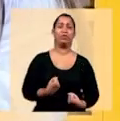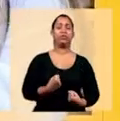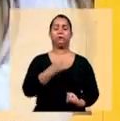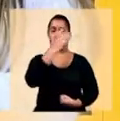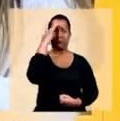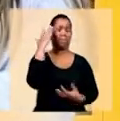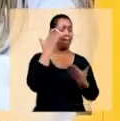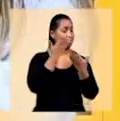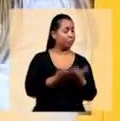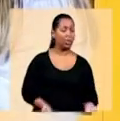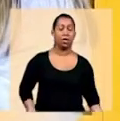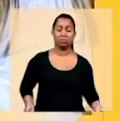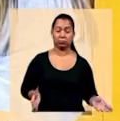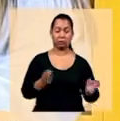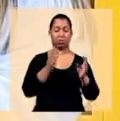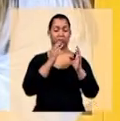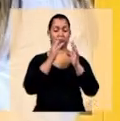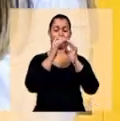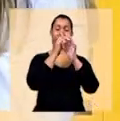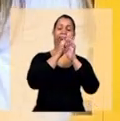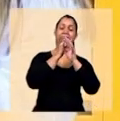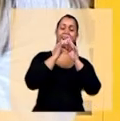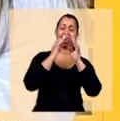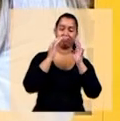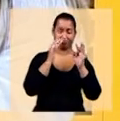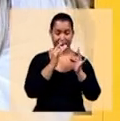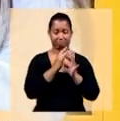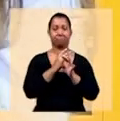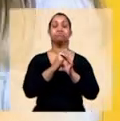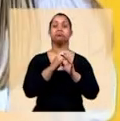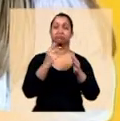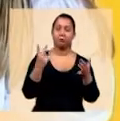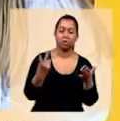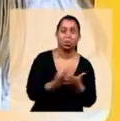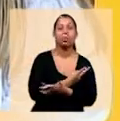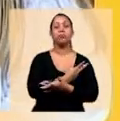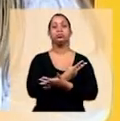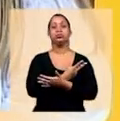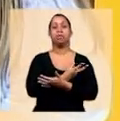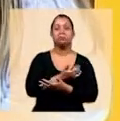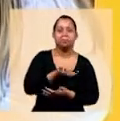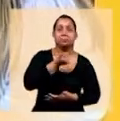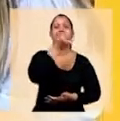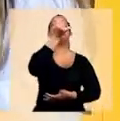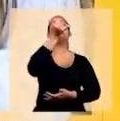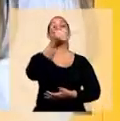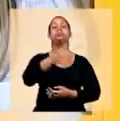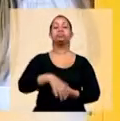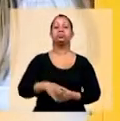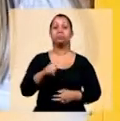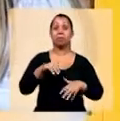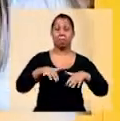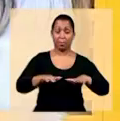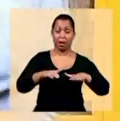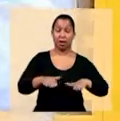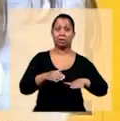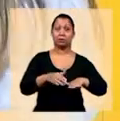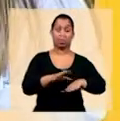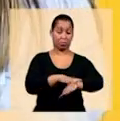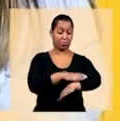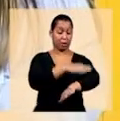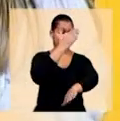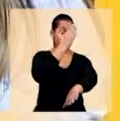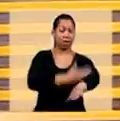que a pessoa perde a atenção concentrada dela, a concentração, e ela pode se acidentar no trabalho. Se é um operador de máquina, eu perco o